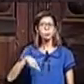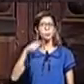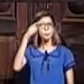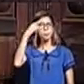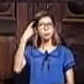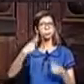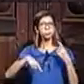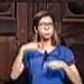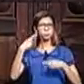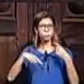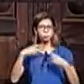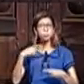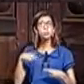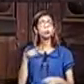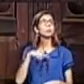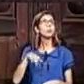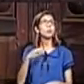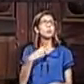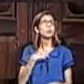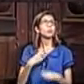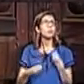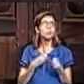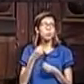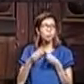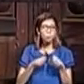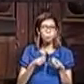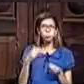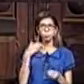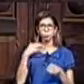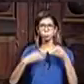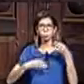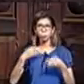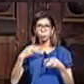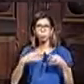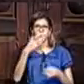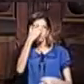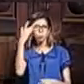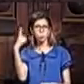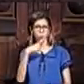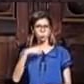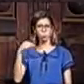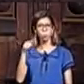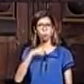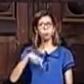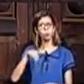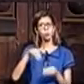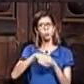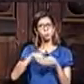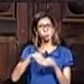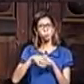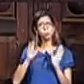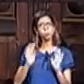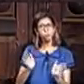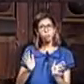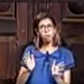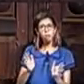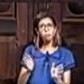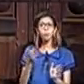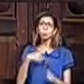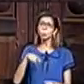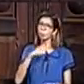e colocamos assim, para julgamento da população que nos elegeu, a nossa